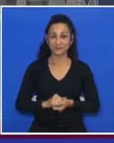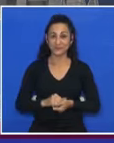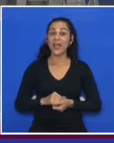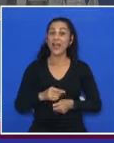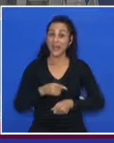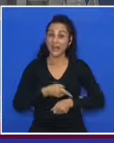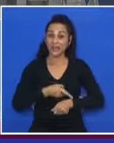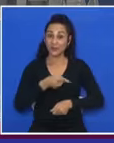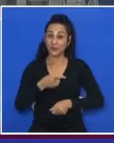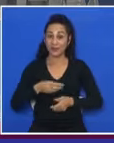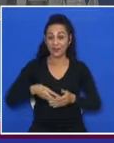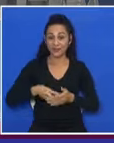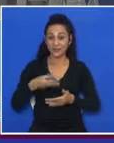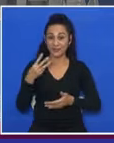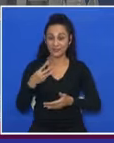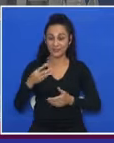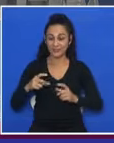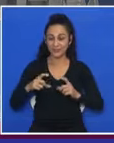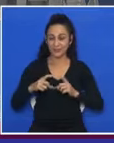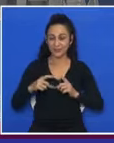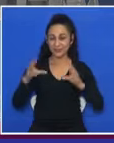Agora a terceira bola da noite.